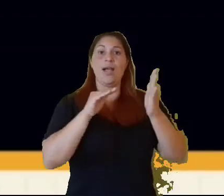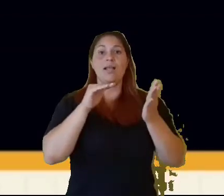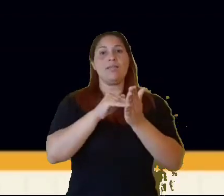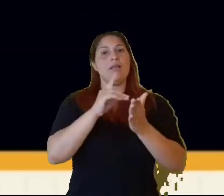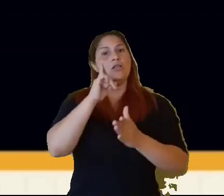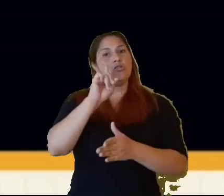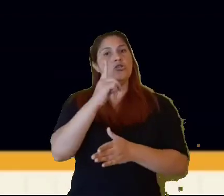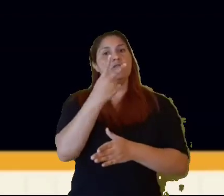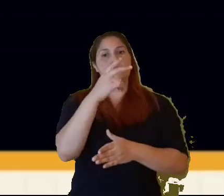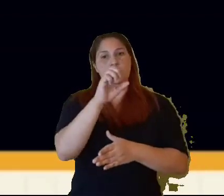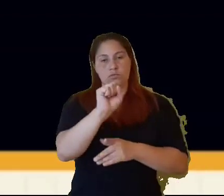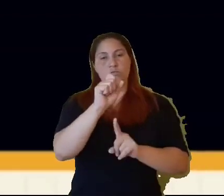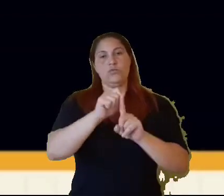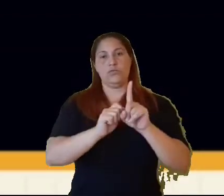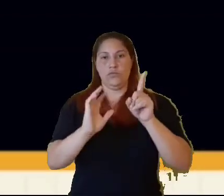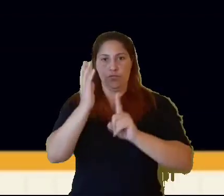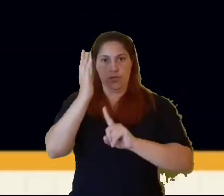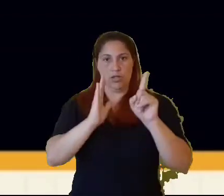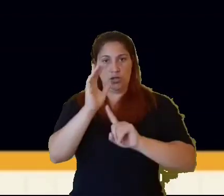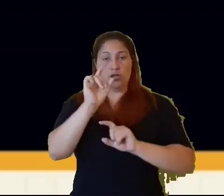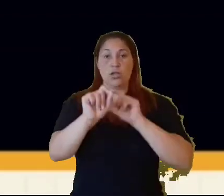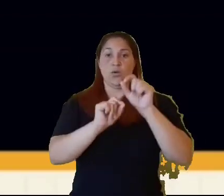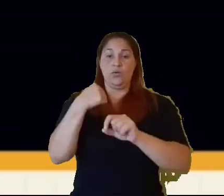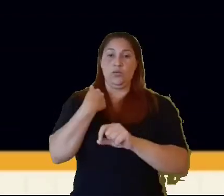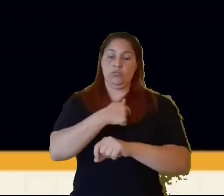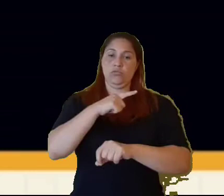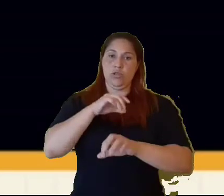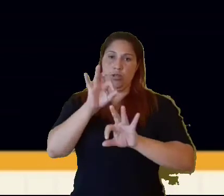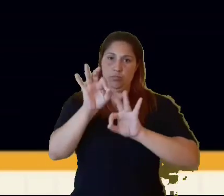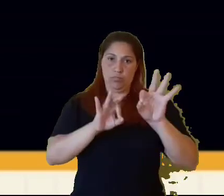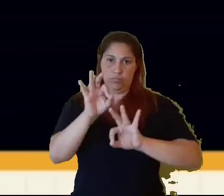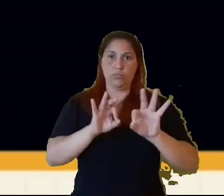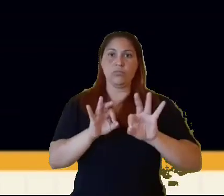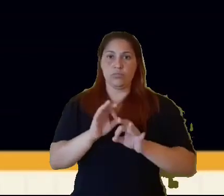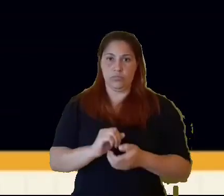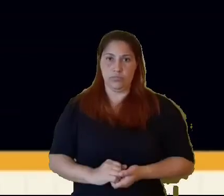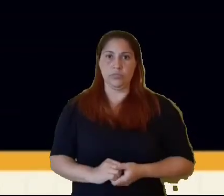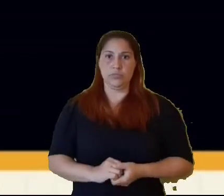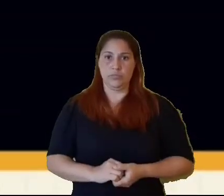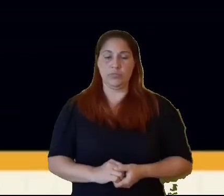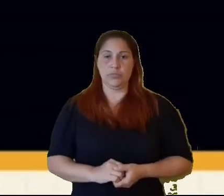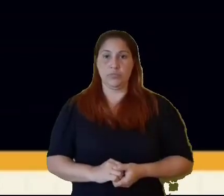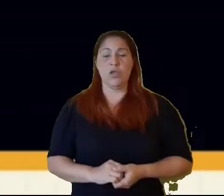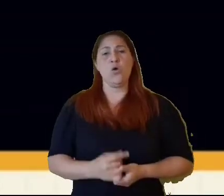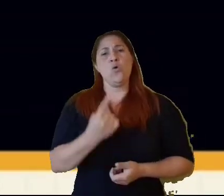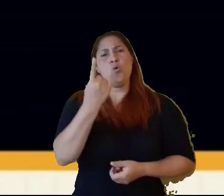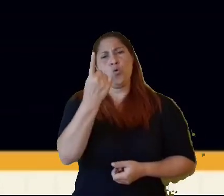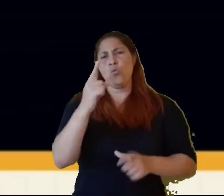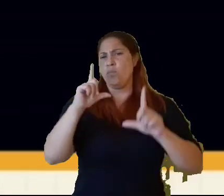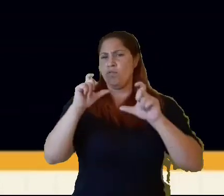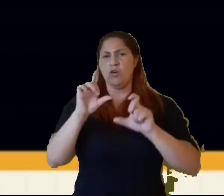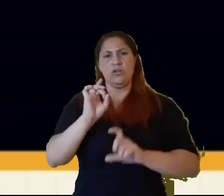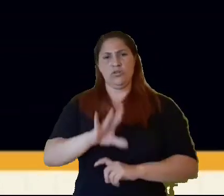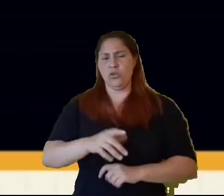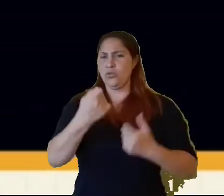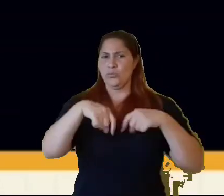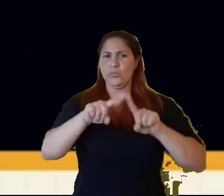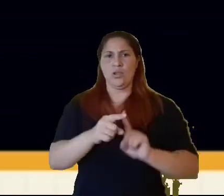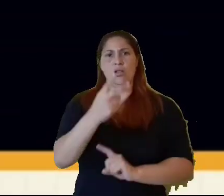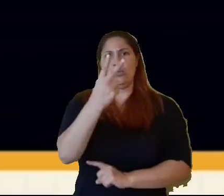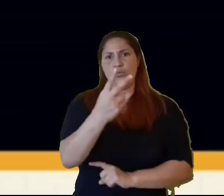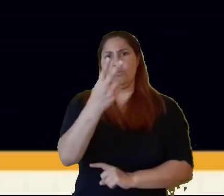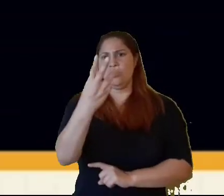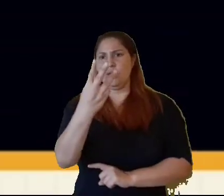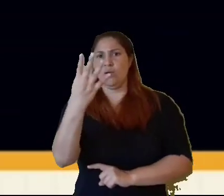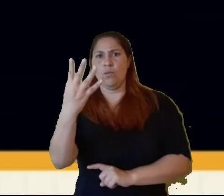o 28 de fevereiro, que é o que a gente tem planejado certinho, tá bom? E uma foto só. Não mande 2,